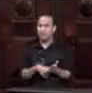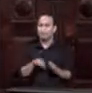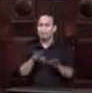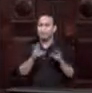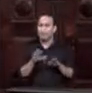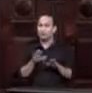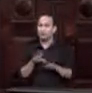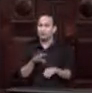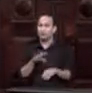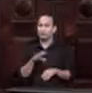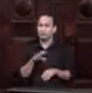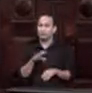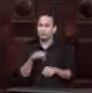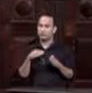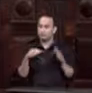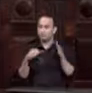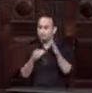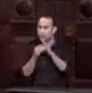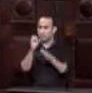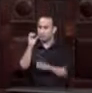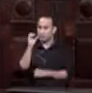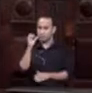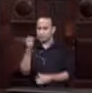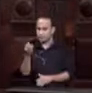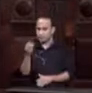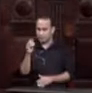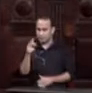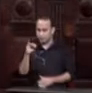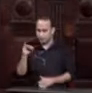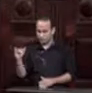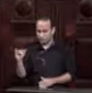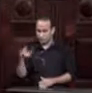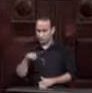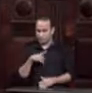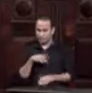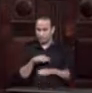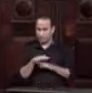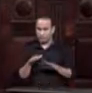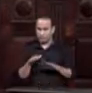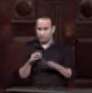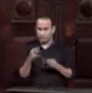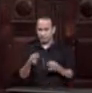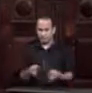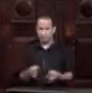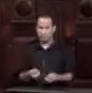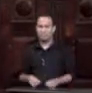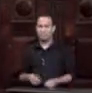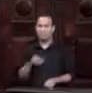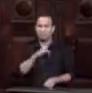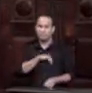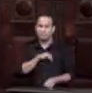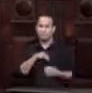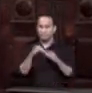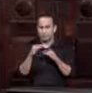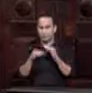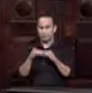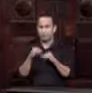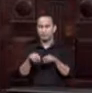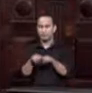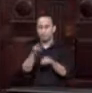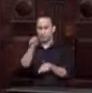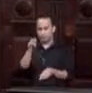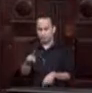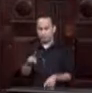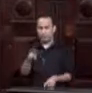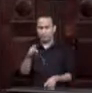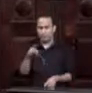máximo, 60 dias para a liberação dos recursos que possibilitarão a regularização do salário dos servidores aposentados